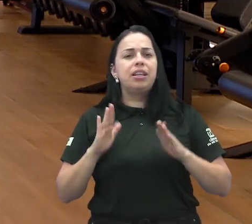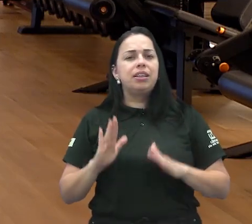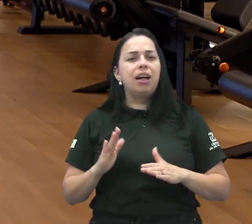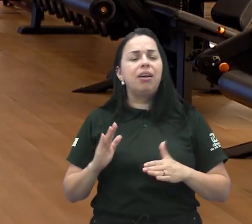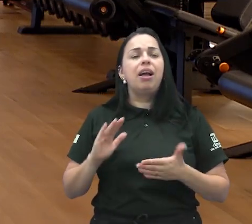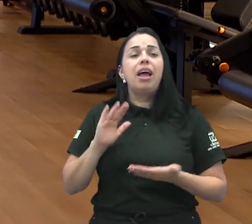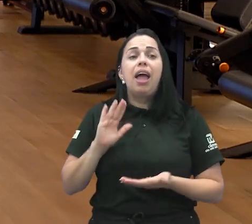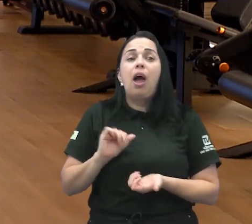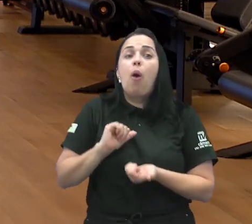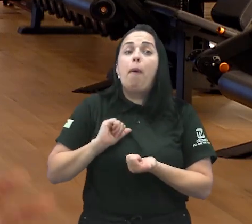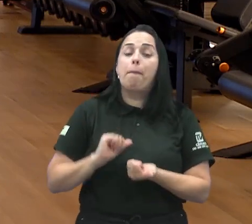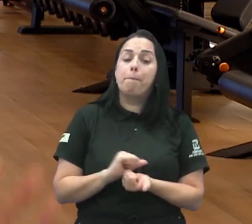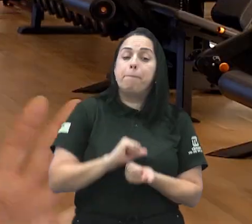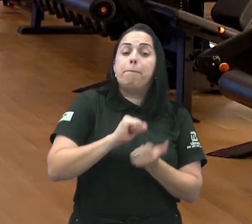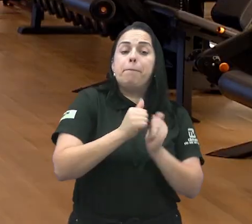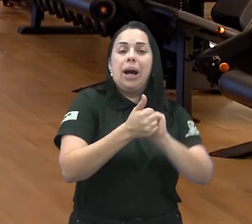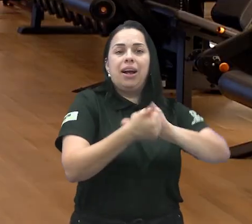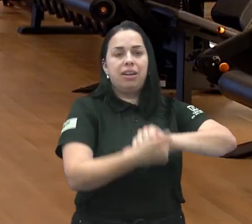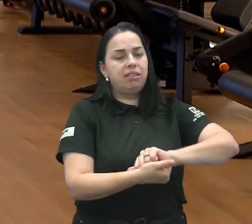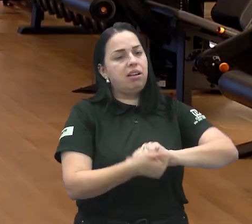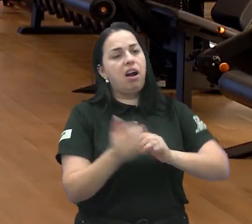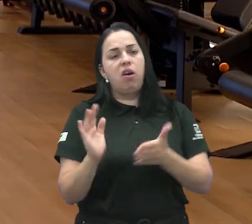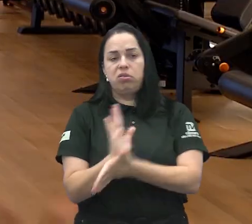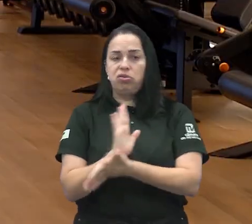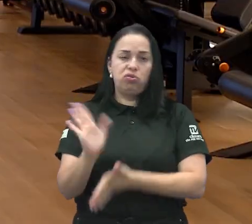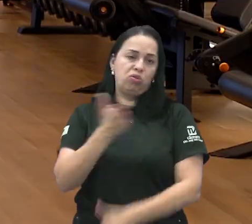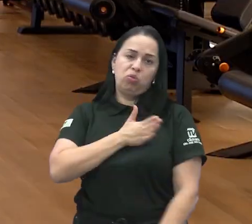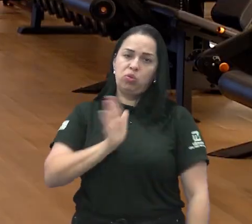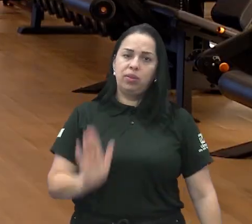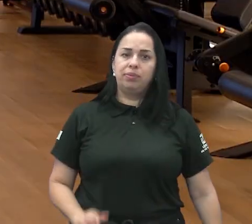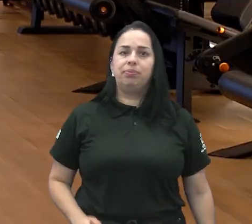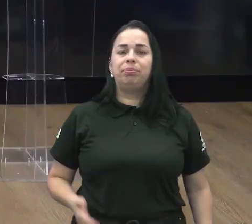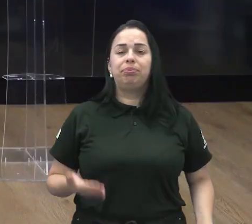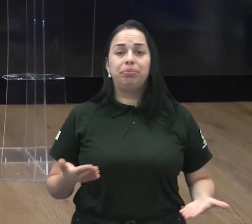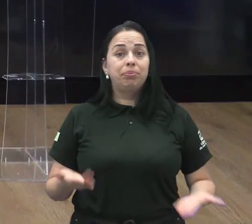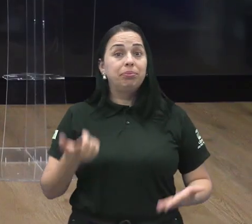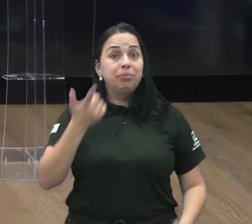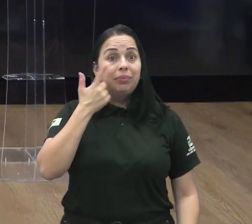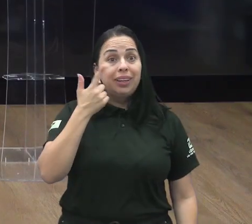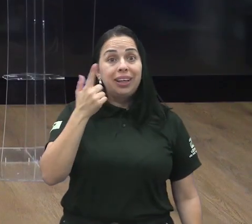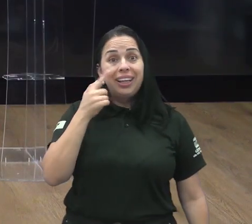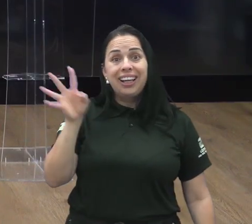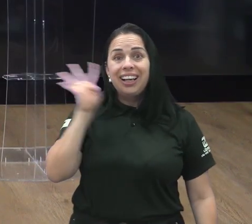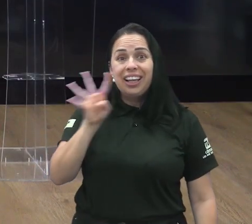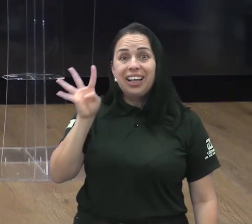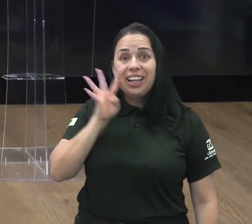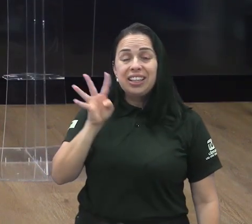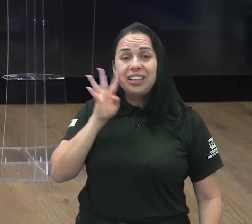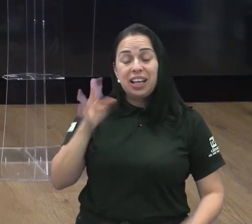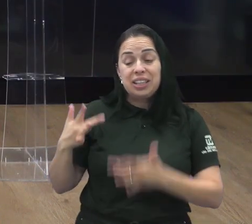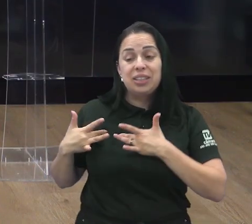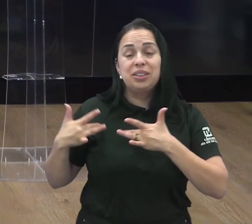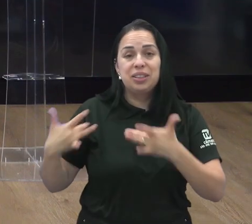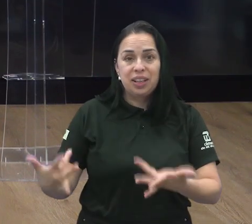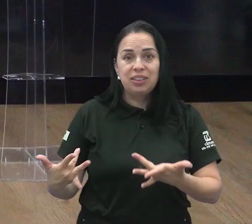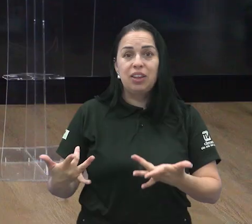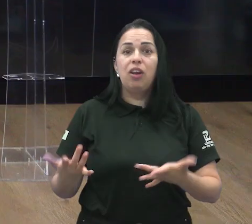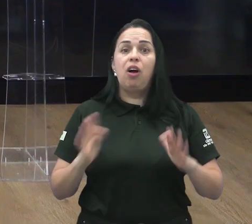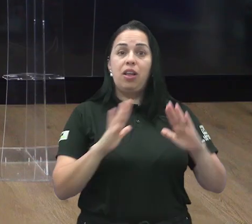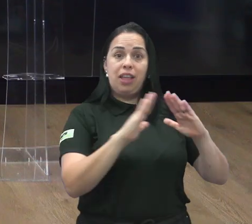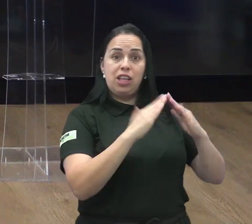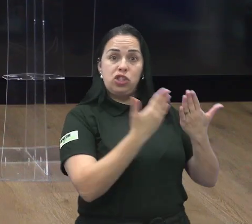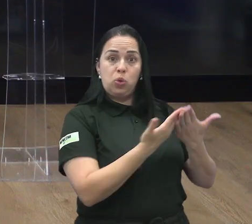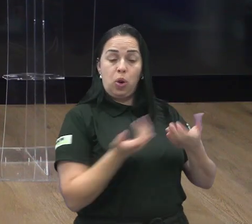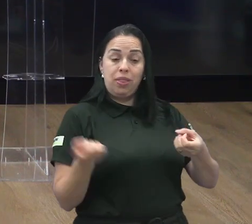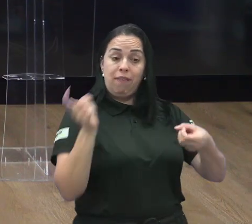um processo de adaptação, que nem sempre todo mundo vai gostar aí de uma vez. E olha só que legal essa ação solidária, a volta às